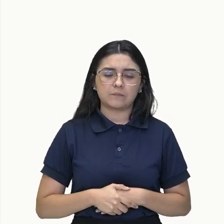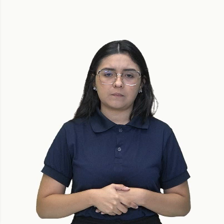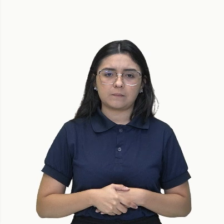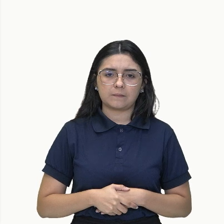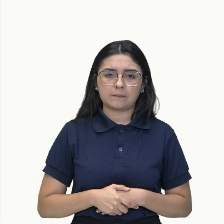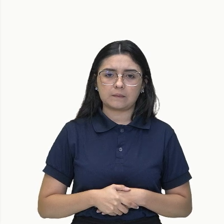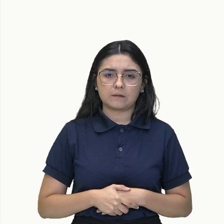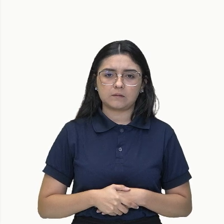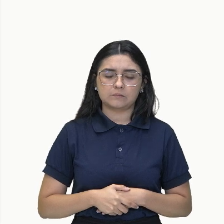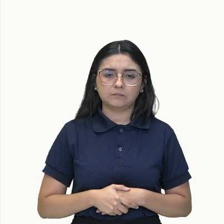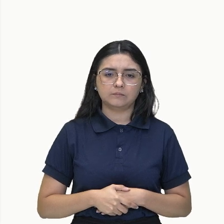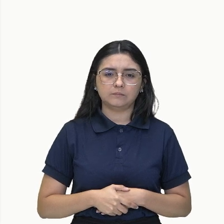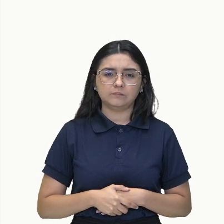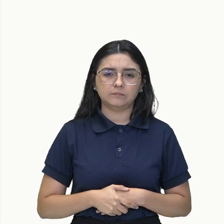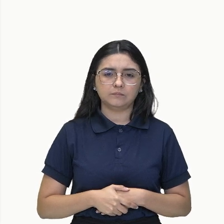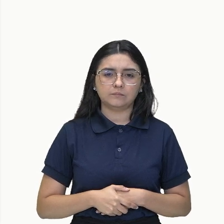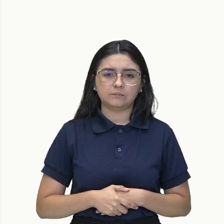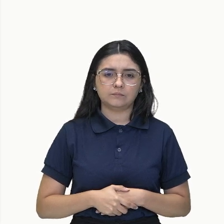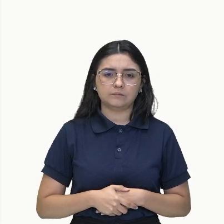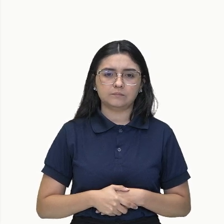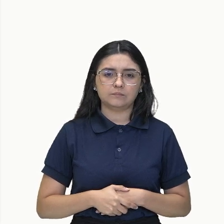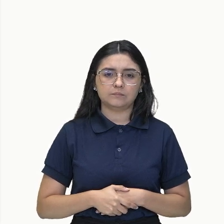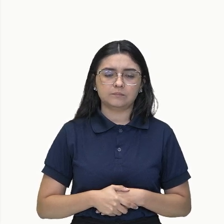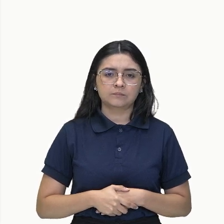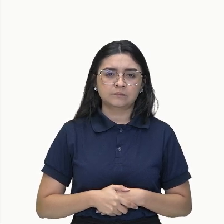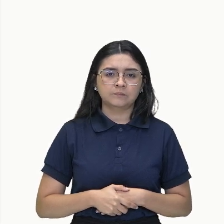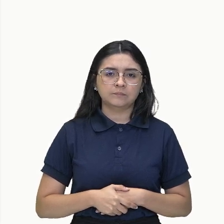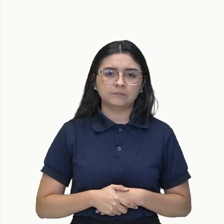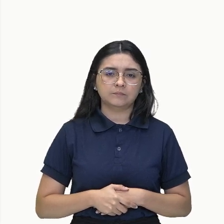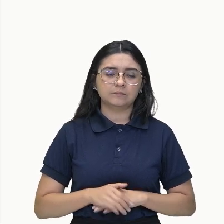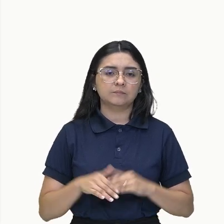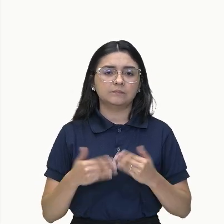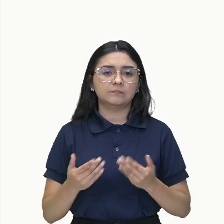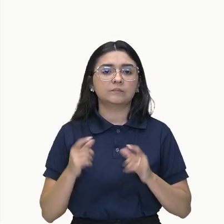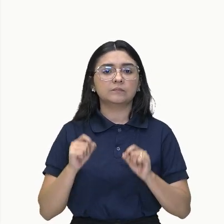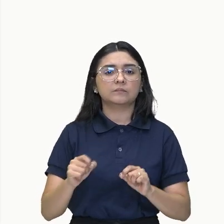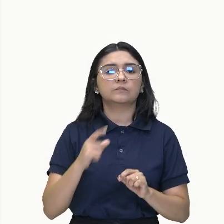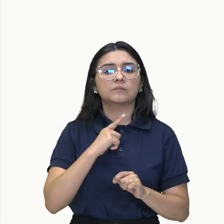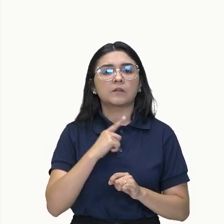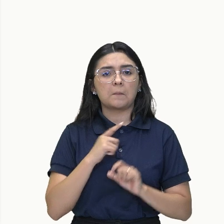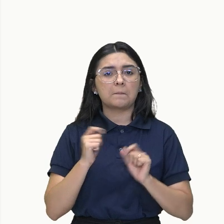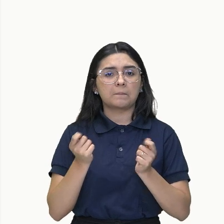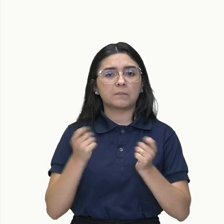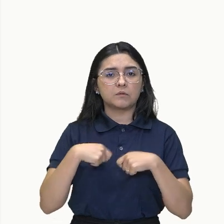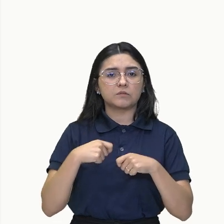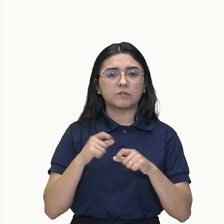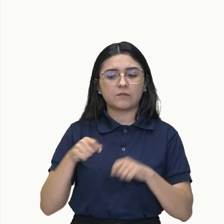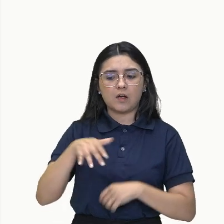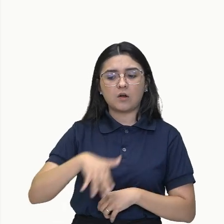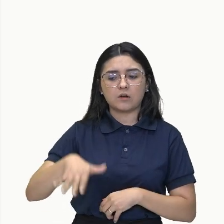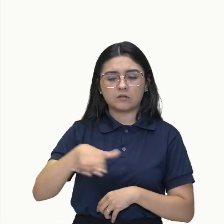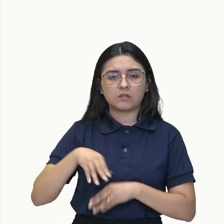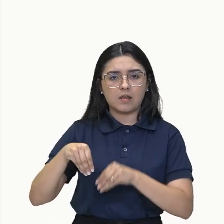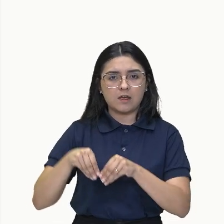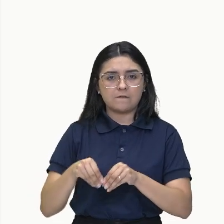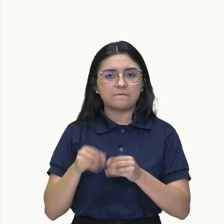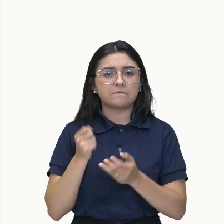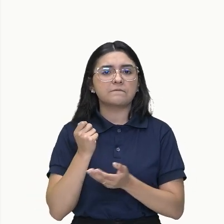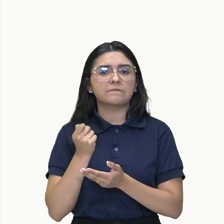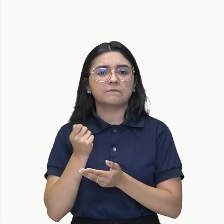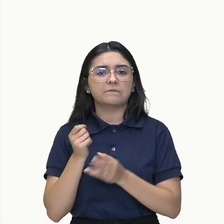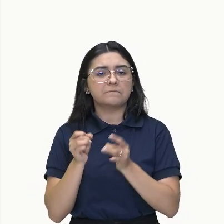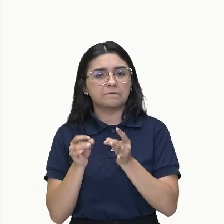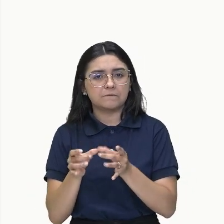de especulação financeira, especulação fundiária, e está passiva de compra e venda, basicamente por um alto